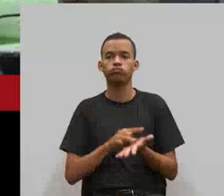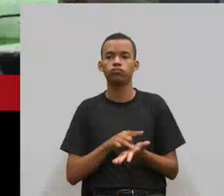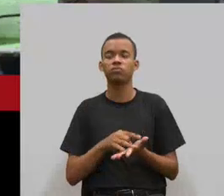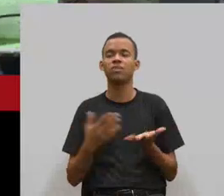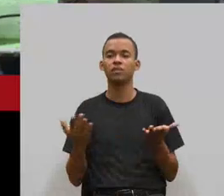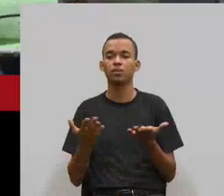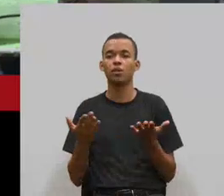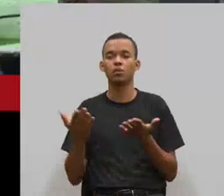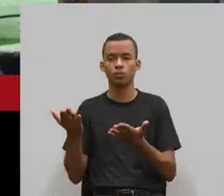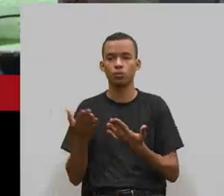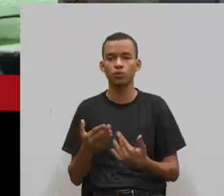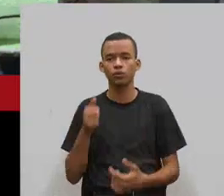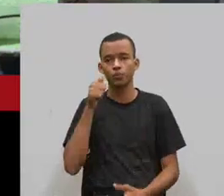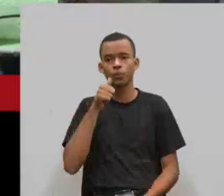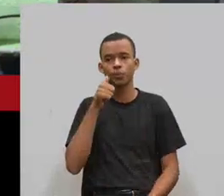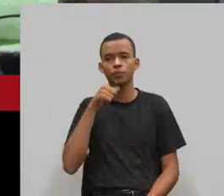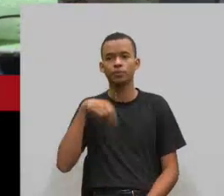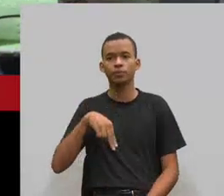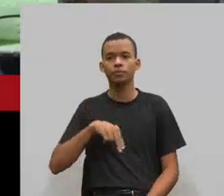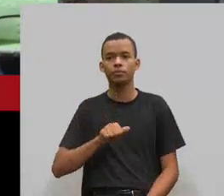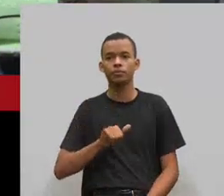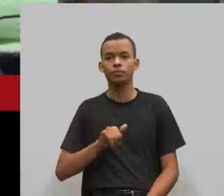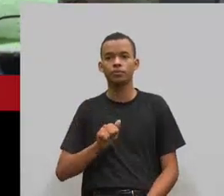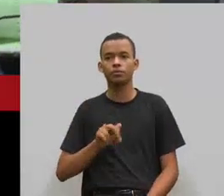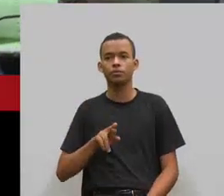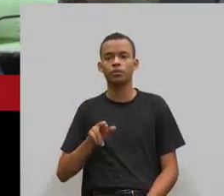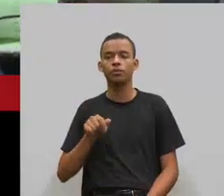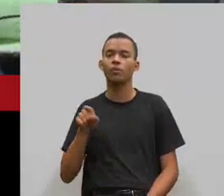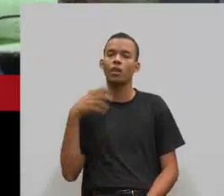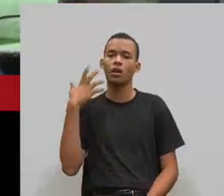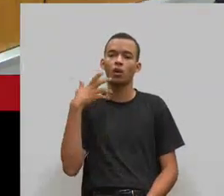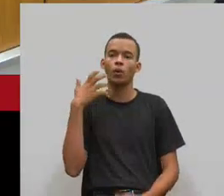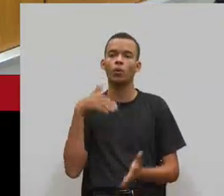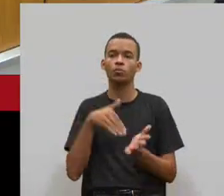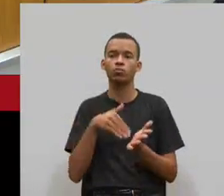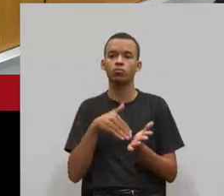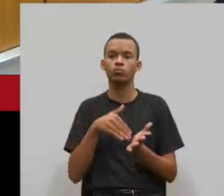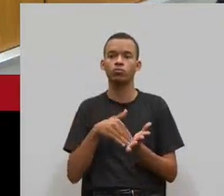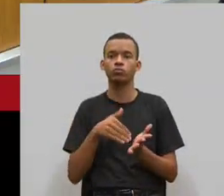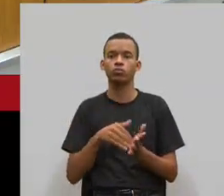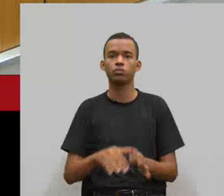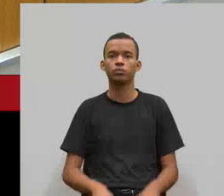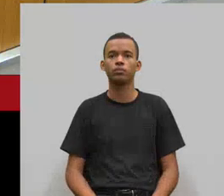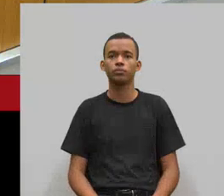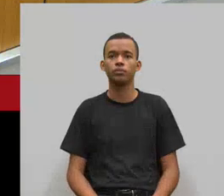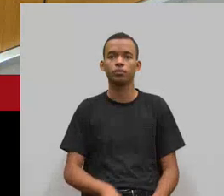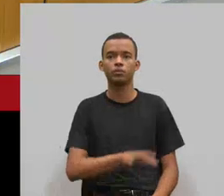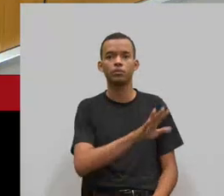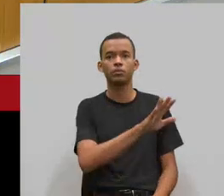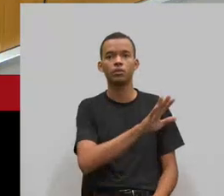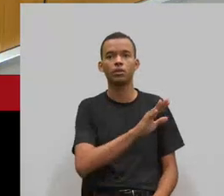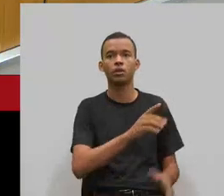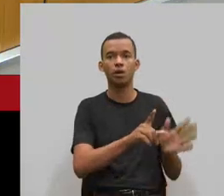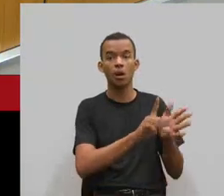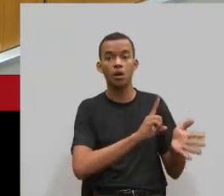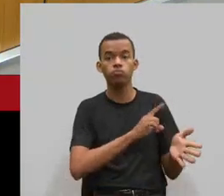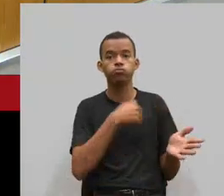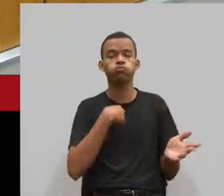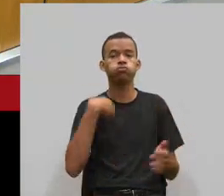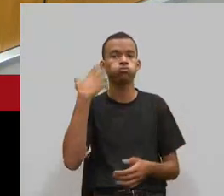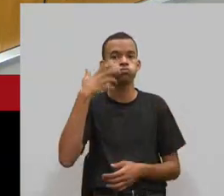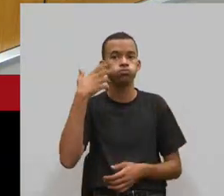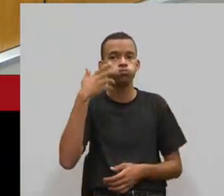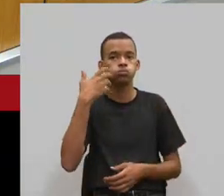considerações finais da nossa deputada naara Rocha Anes de as considerações finais eu queria só